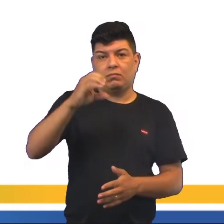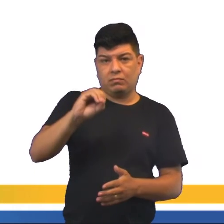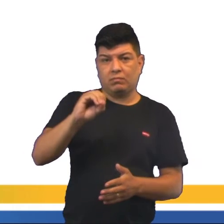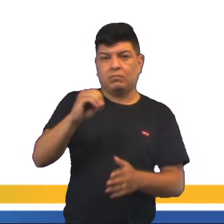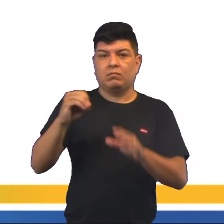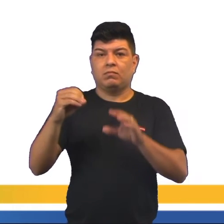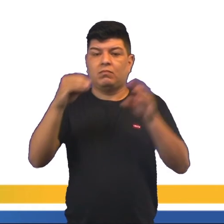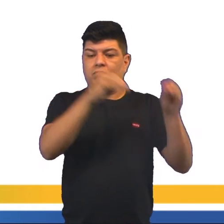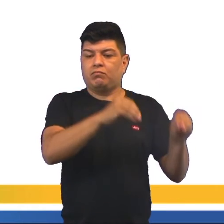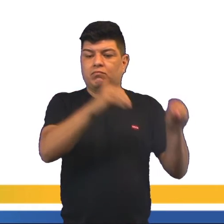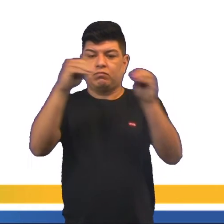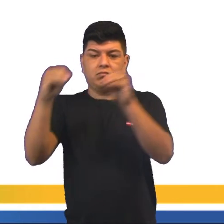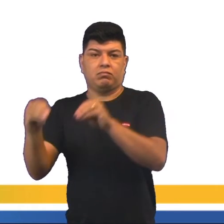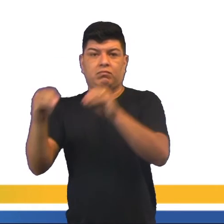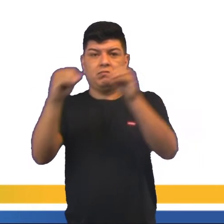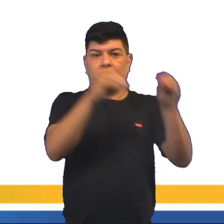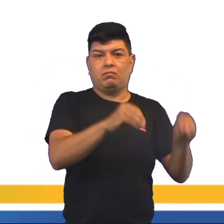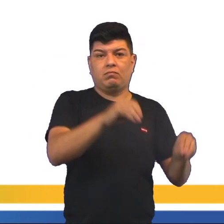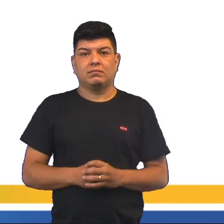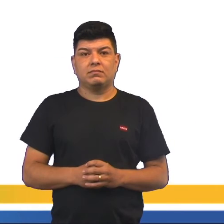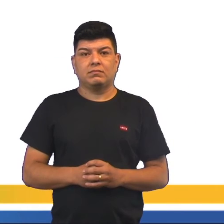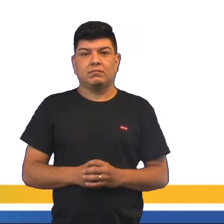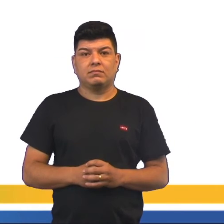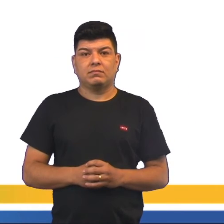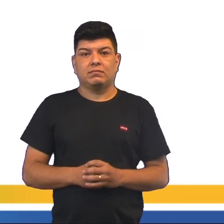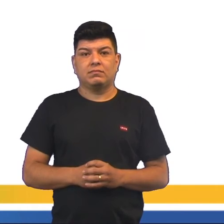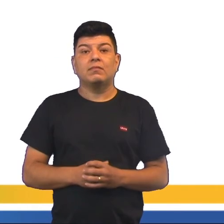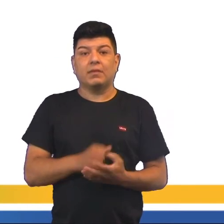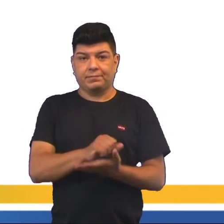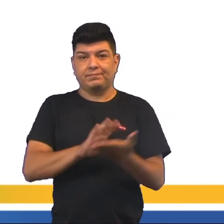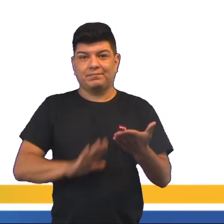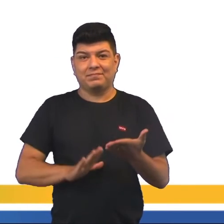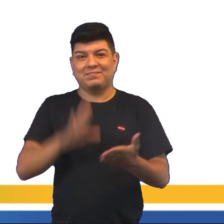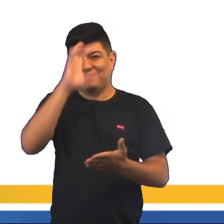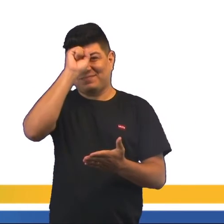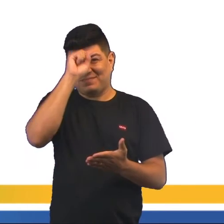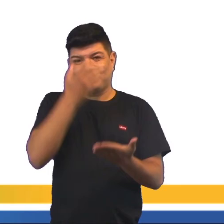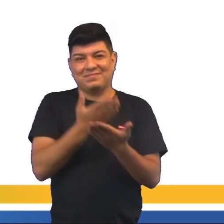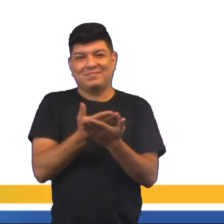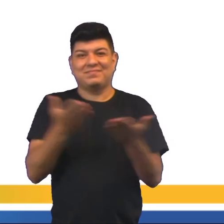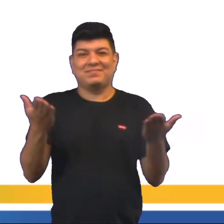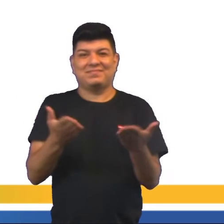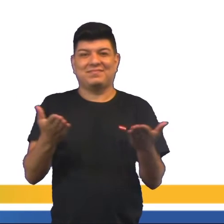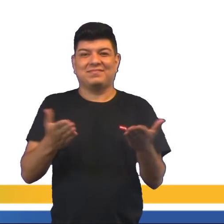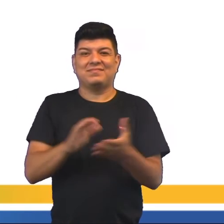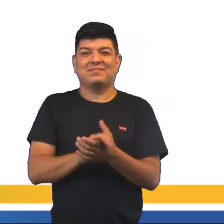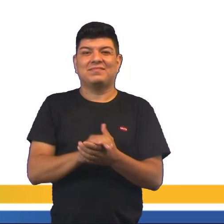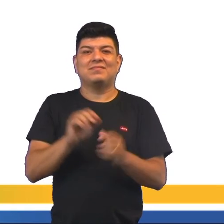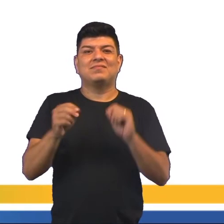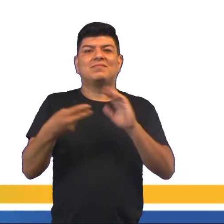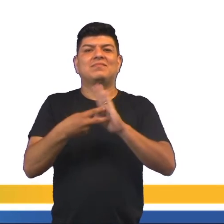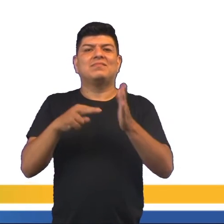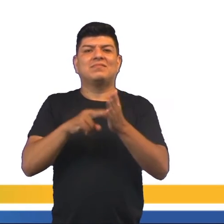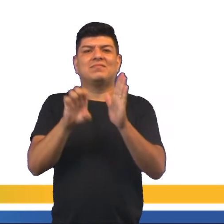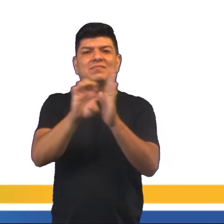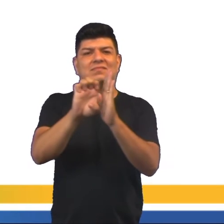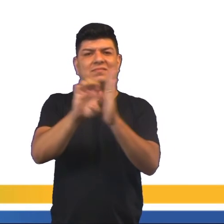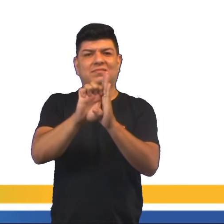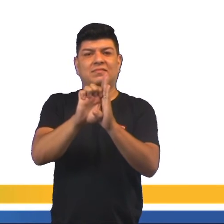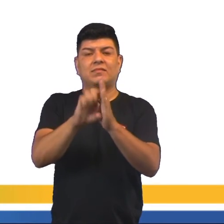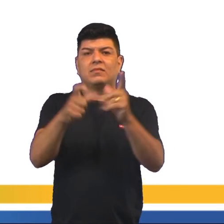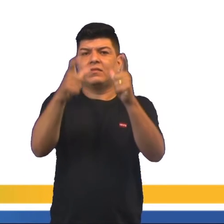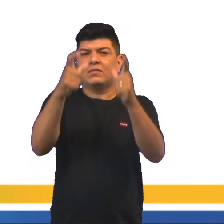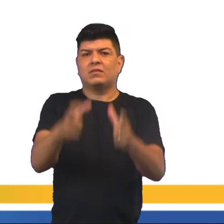migrando, né, entre o Egito e Canaã. Vamos exercitar o que aprendemos na aula de hoje. O que foi o Êxodo? Como